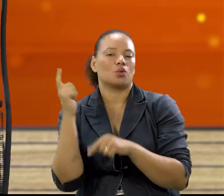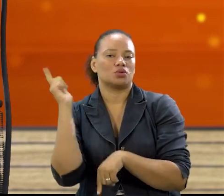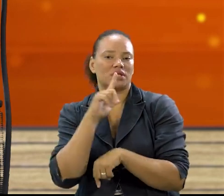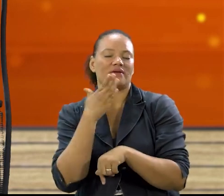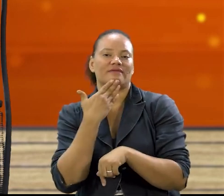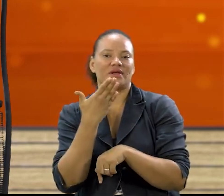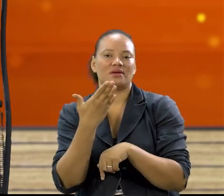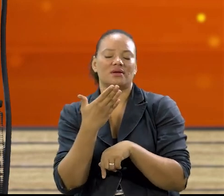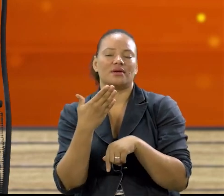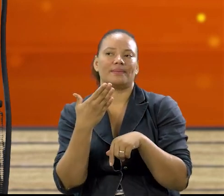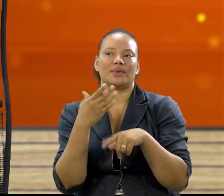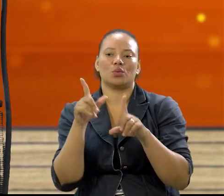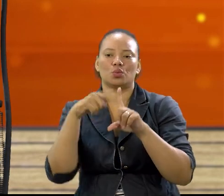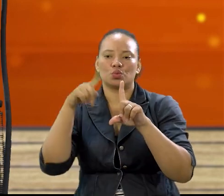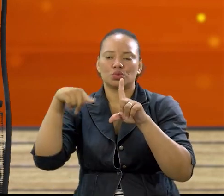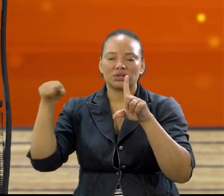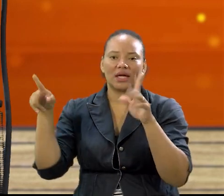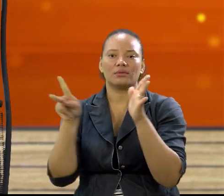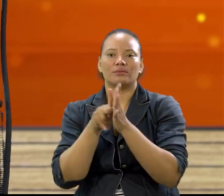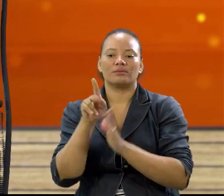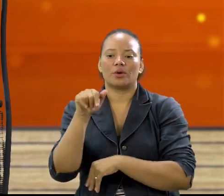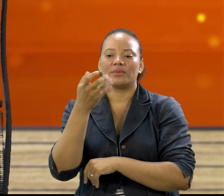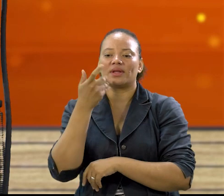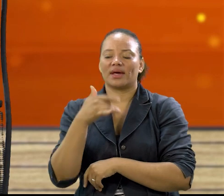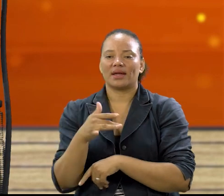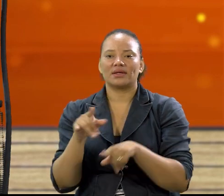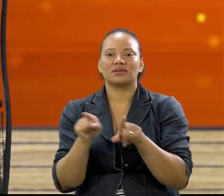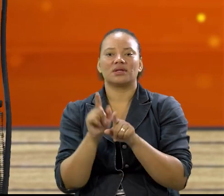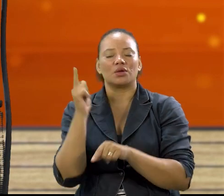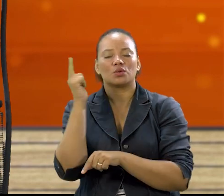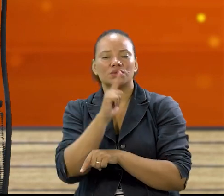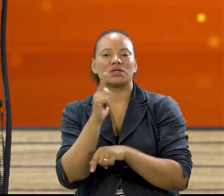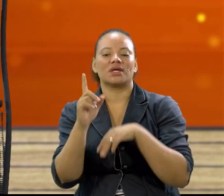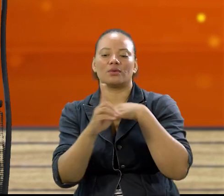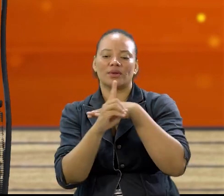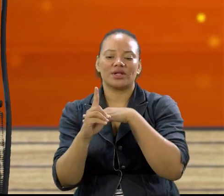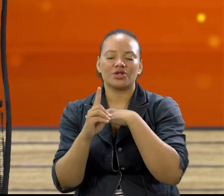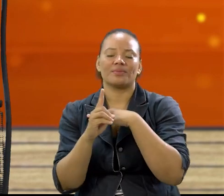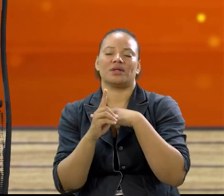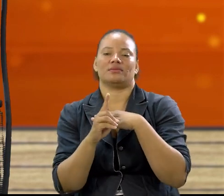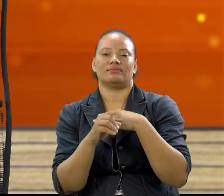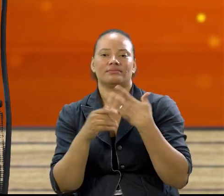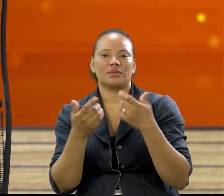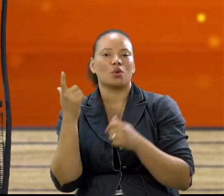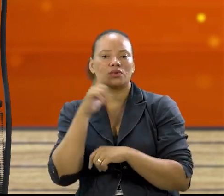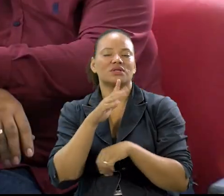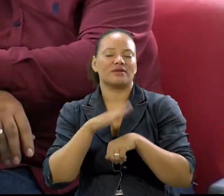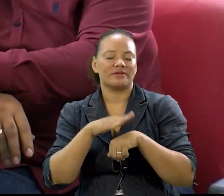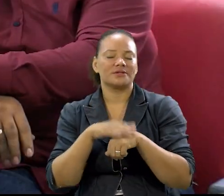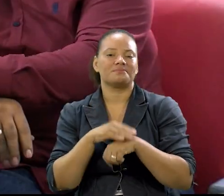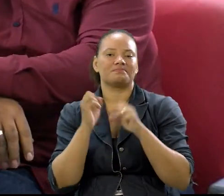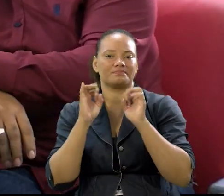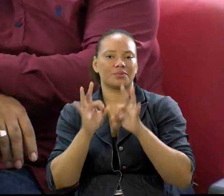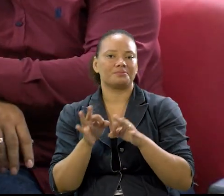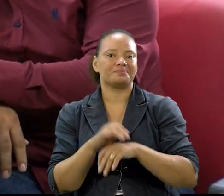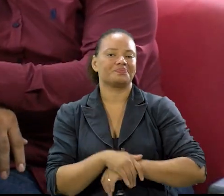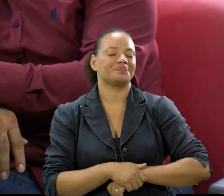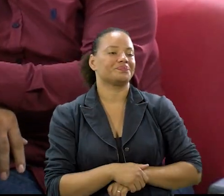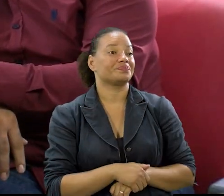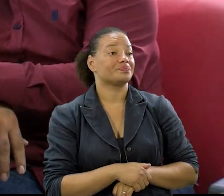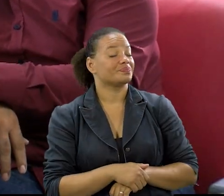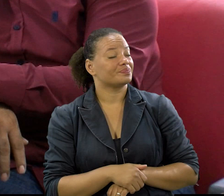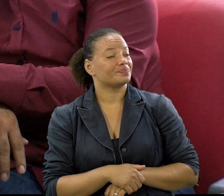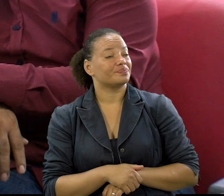consegue coletar os dados e a gente Enquanto isso a criança é é atendida nenhuma criança deixa atendida eh como como